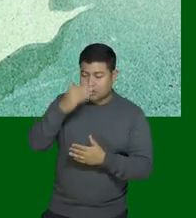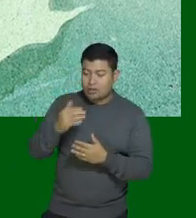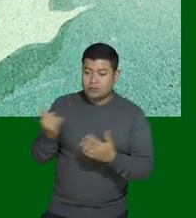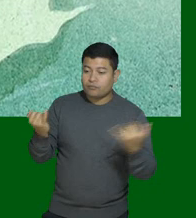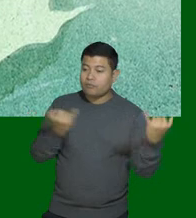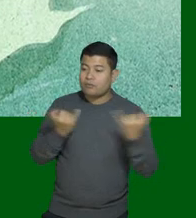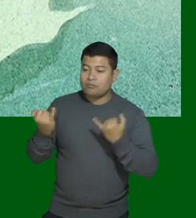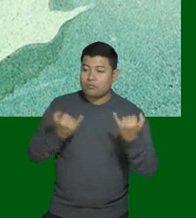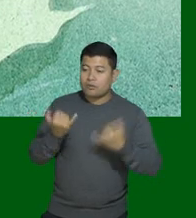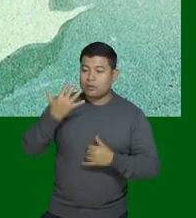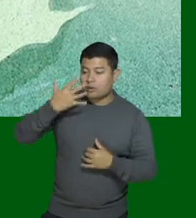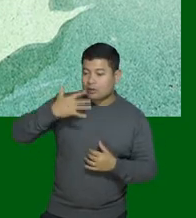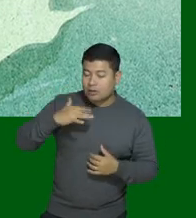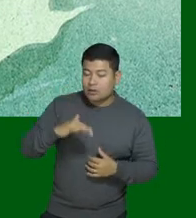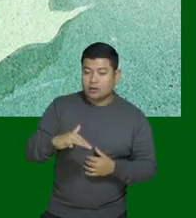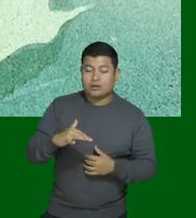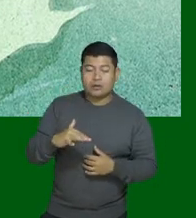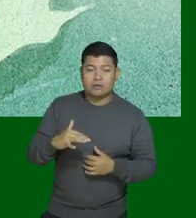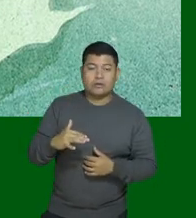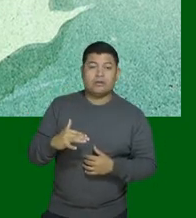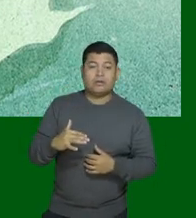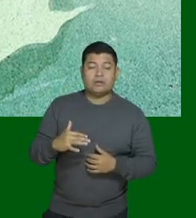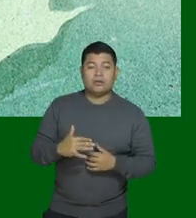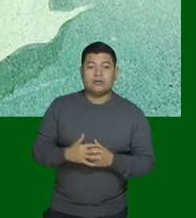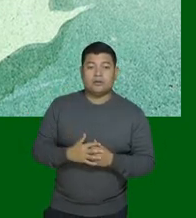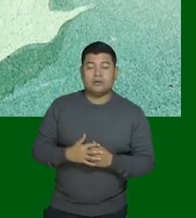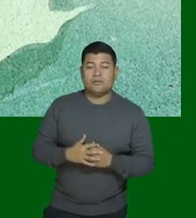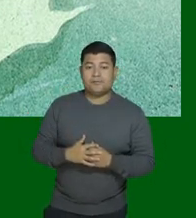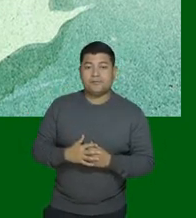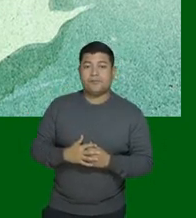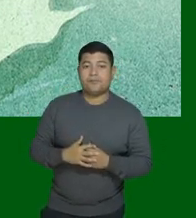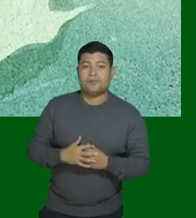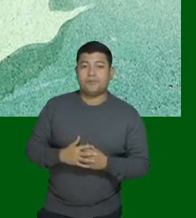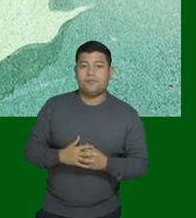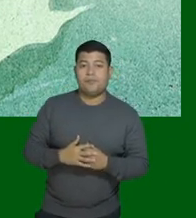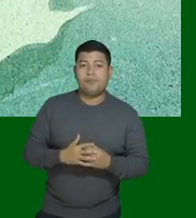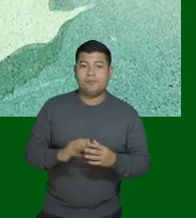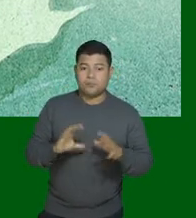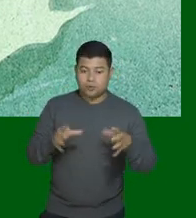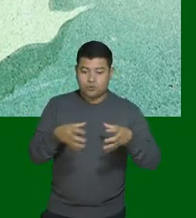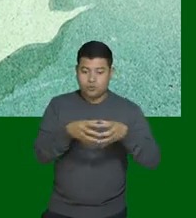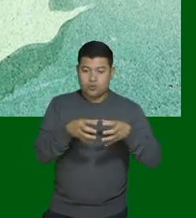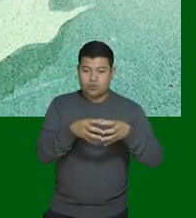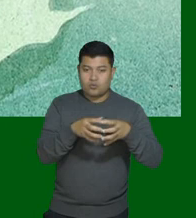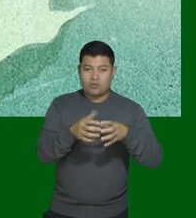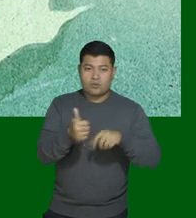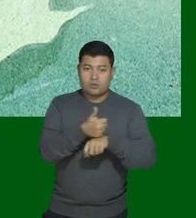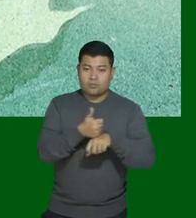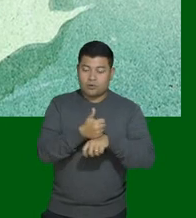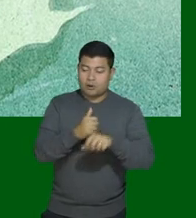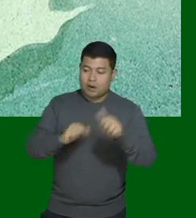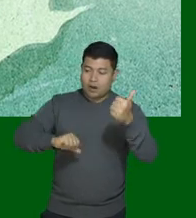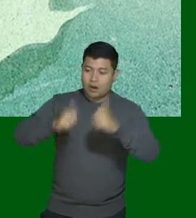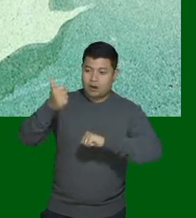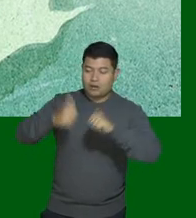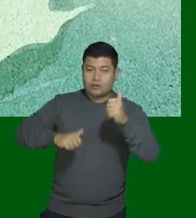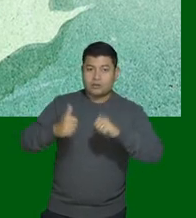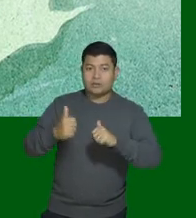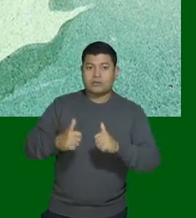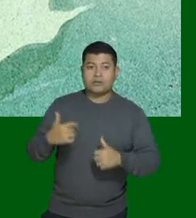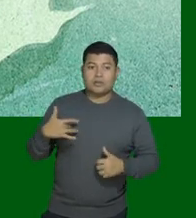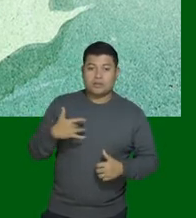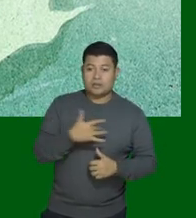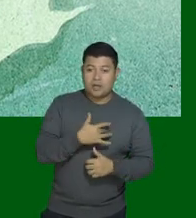se verifica-se, né, passa por uma equipe de avaliação da saúde da